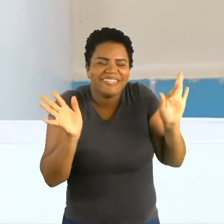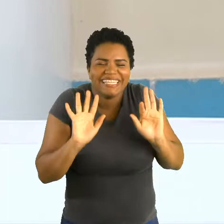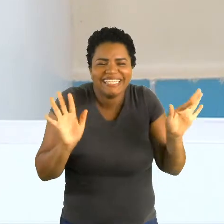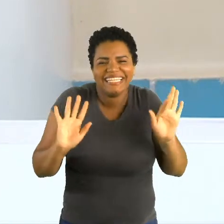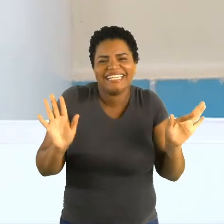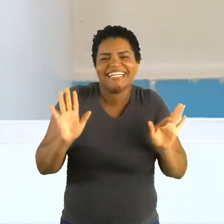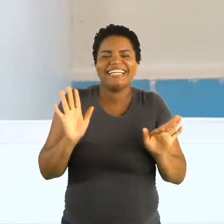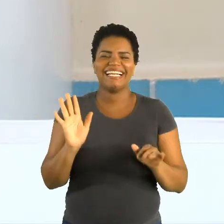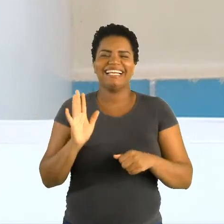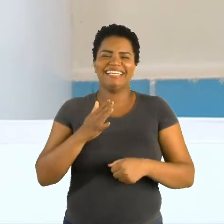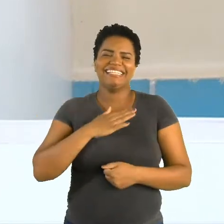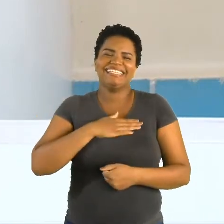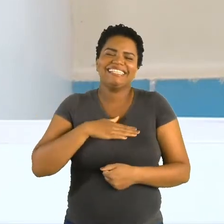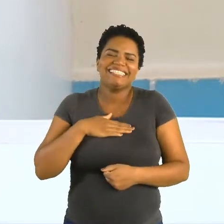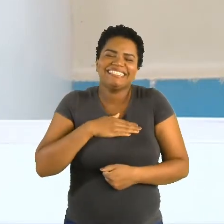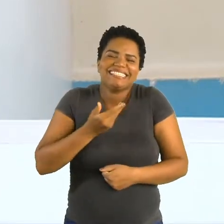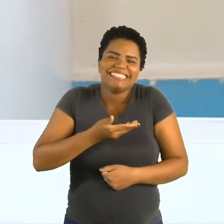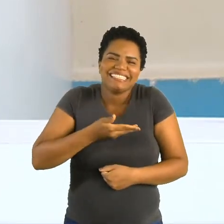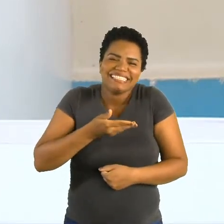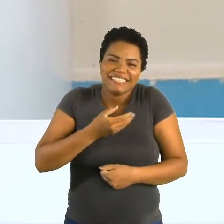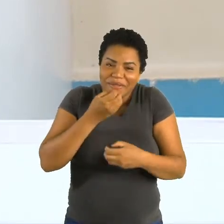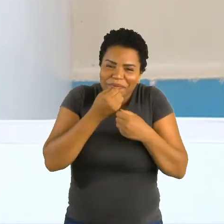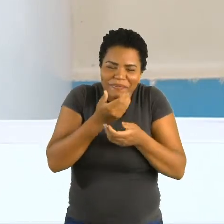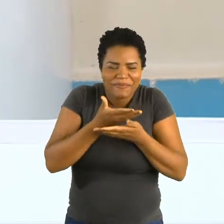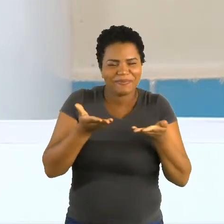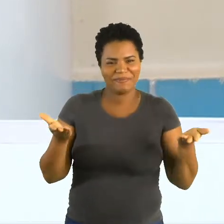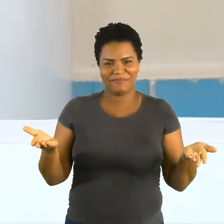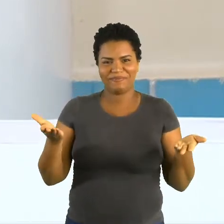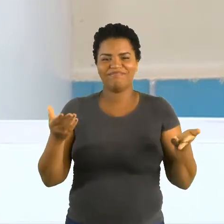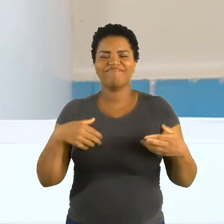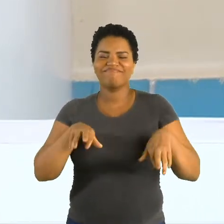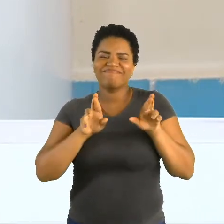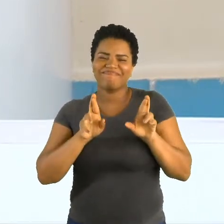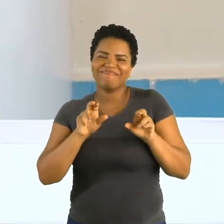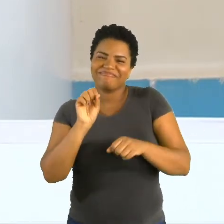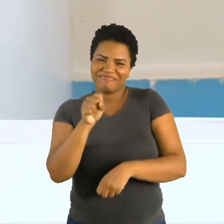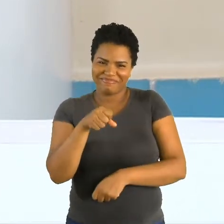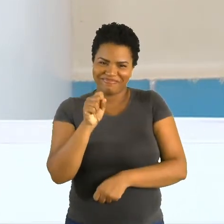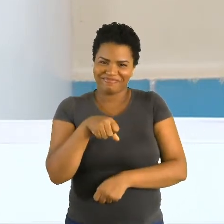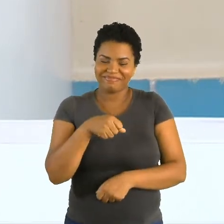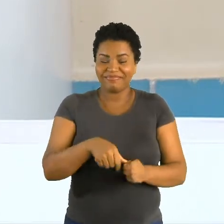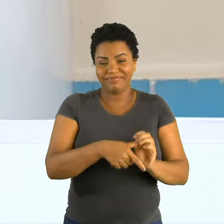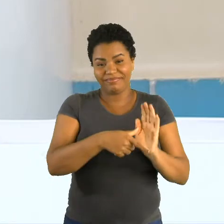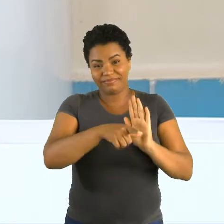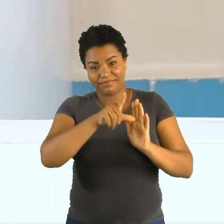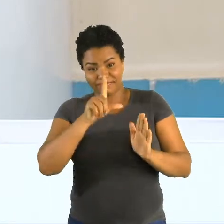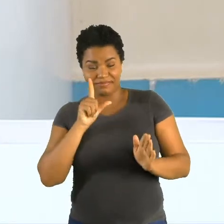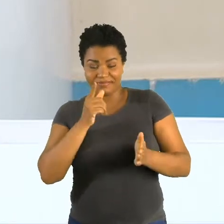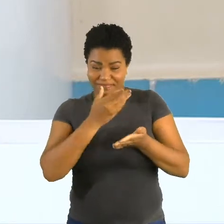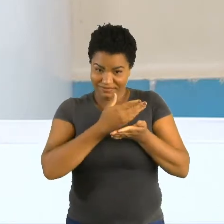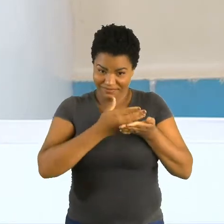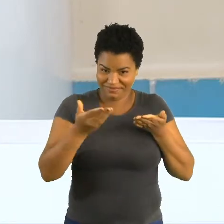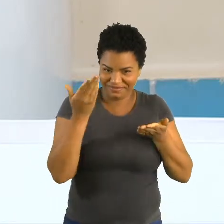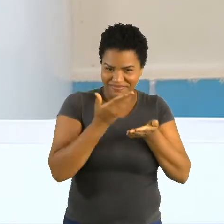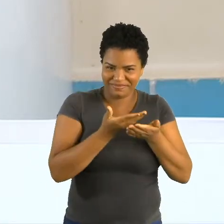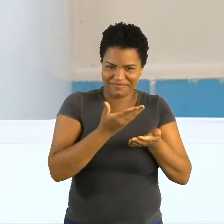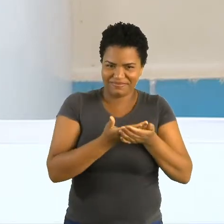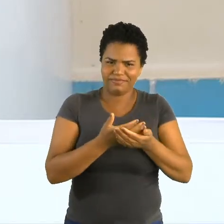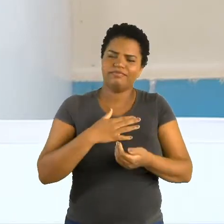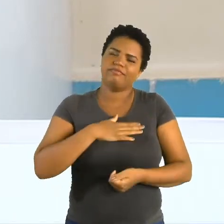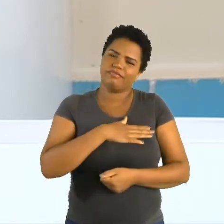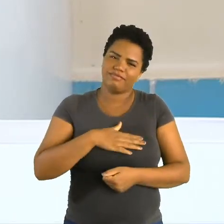bem com vocês? Espero que sim! Antes de começar nossa aula, gostaria